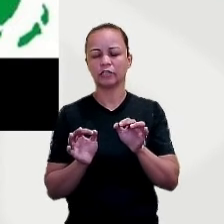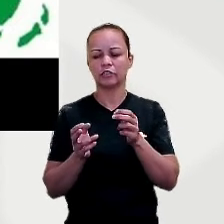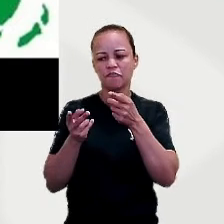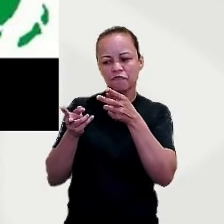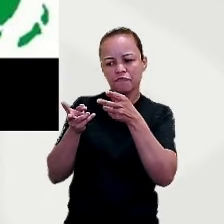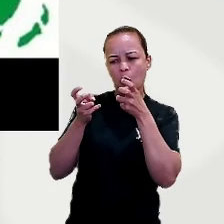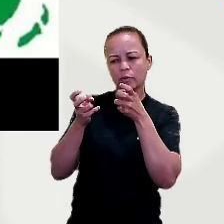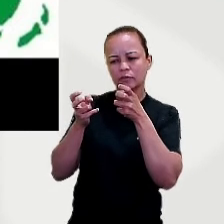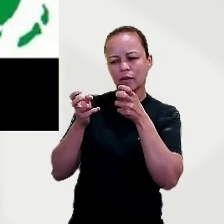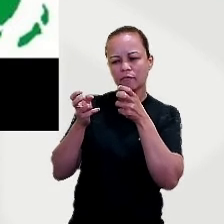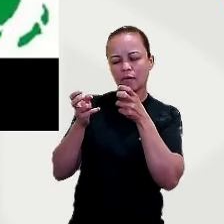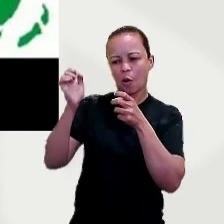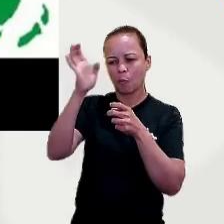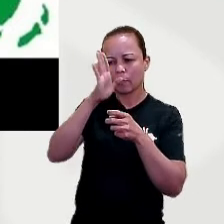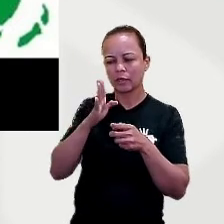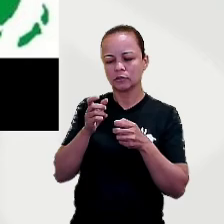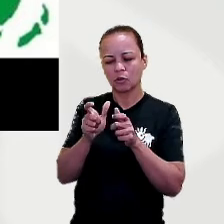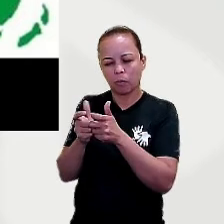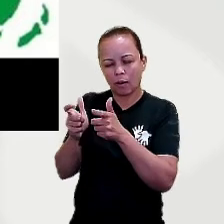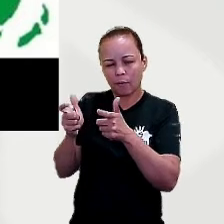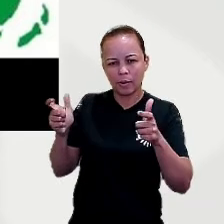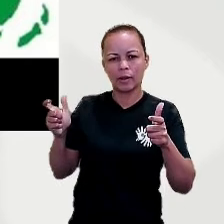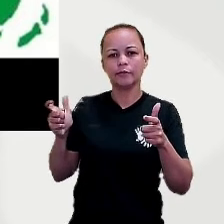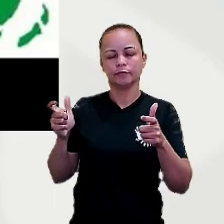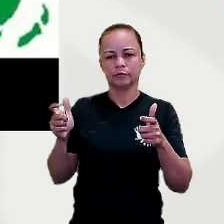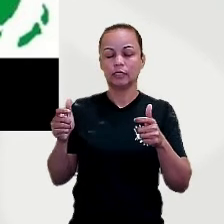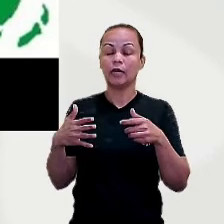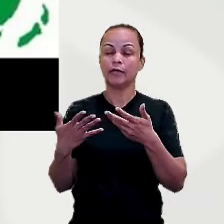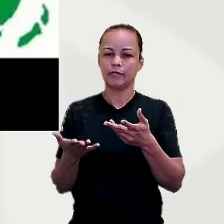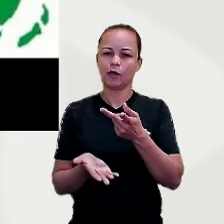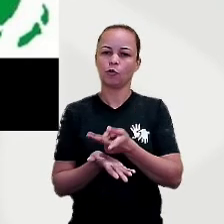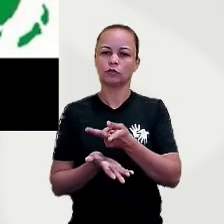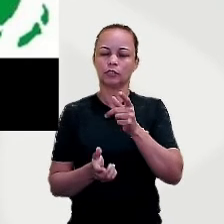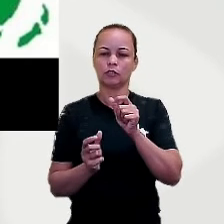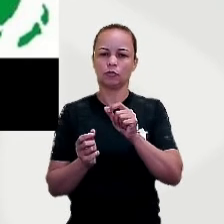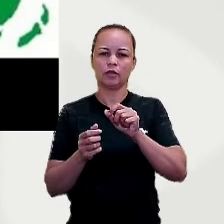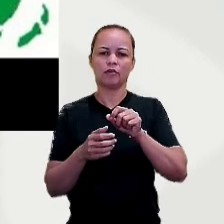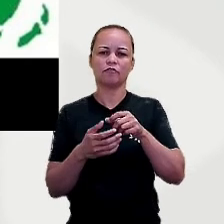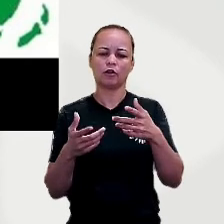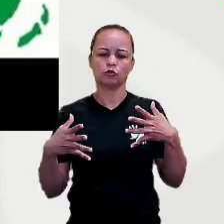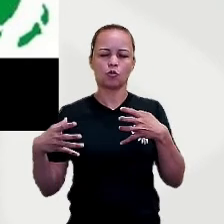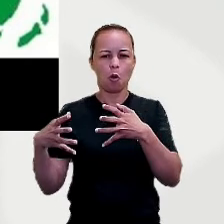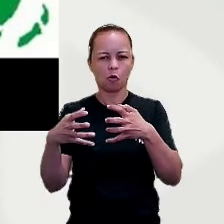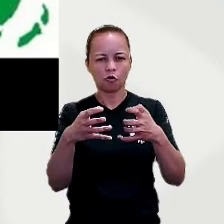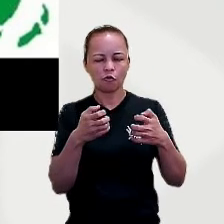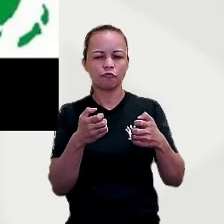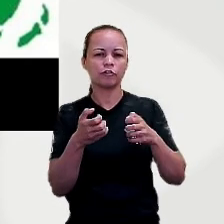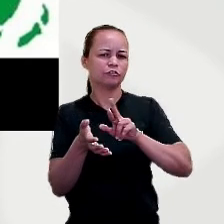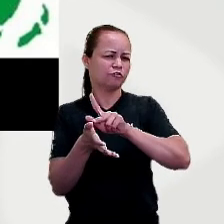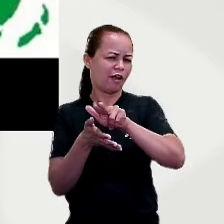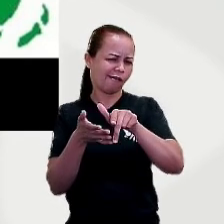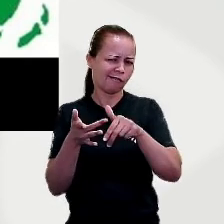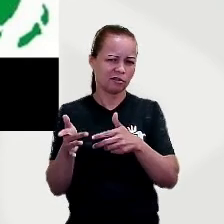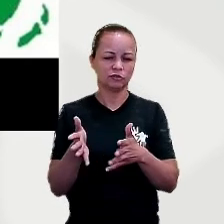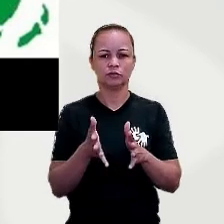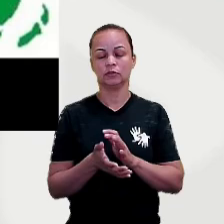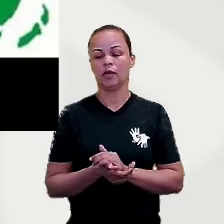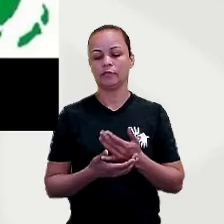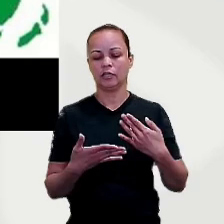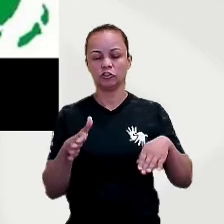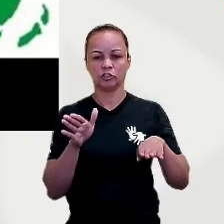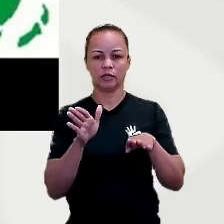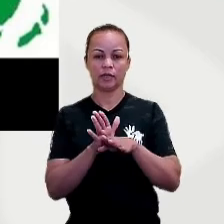estava crescendo. Então, a partir disso, começou a surgir vários conflitos, até chegarmos no